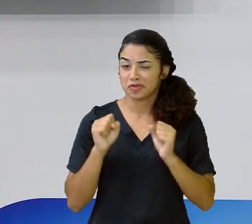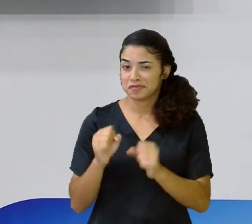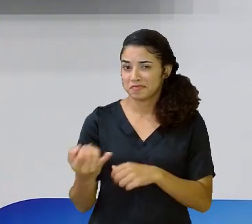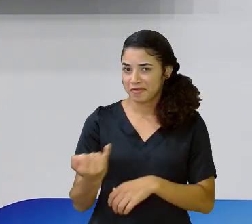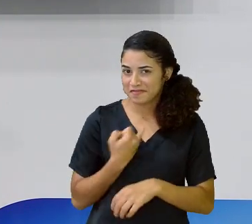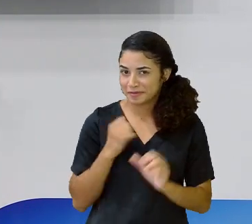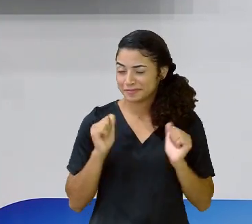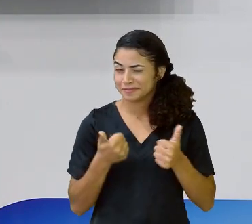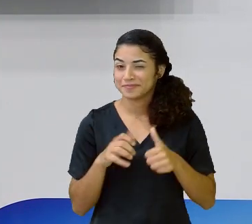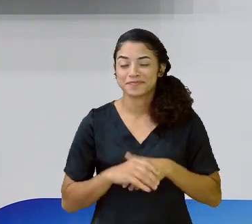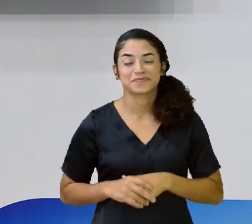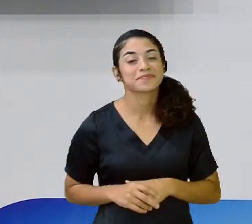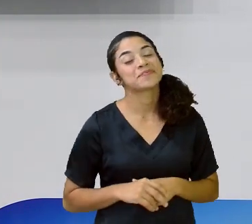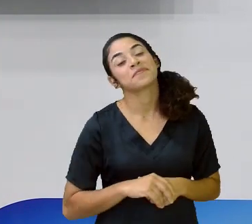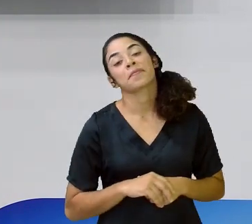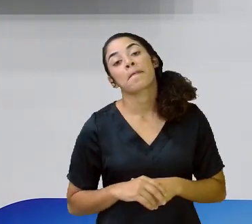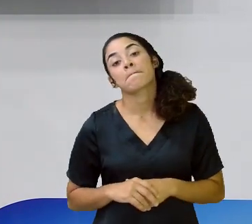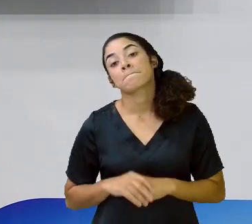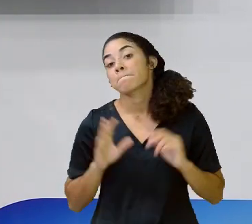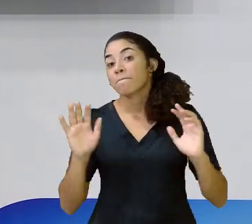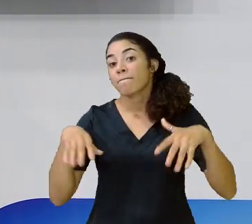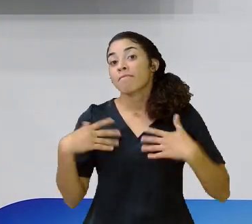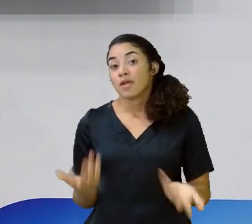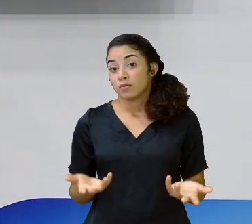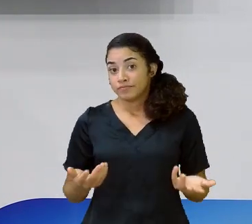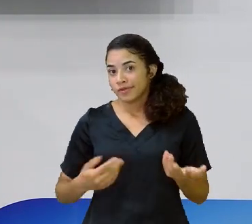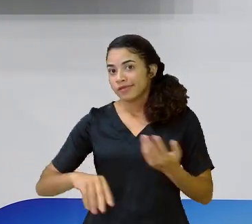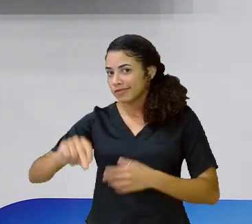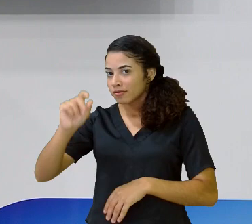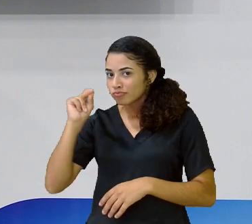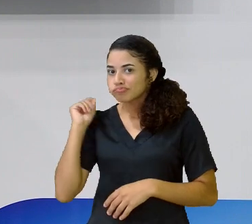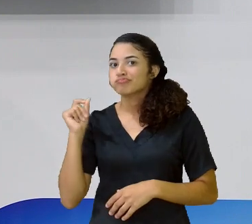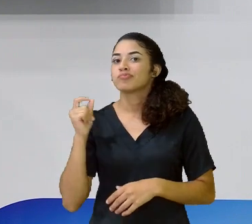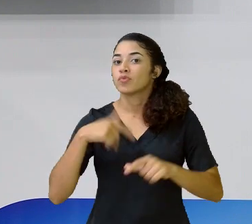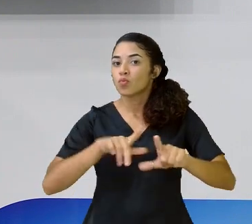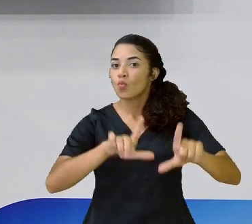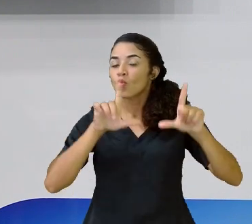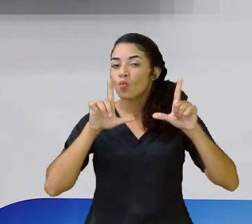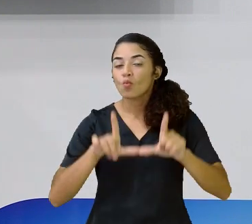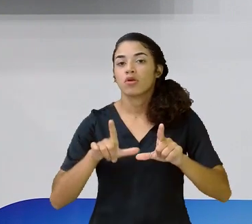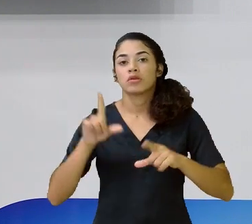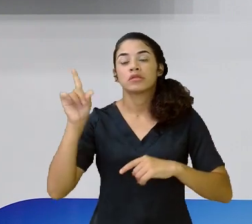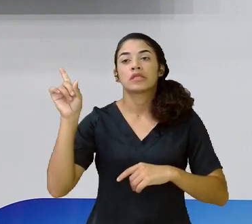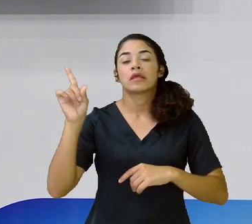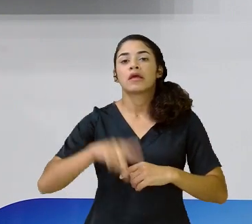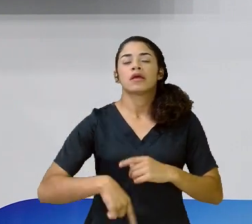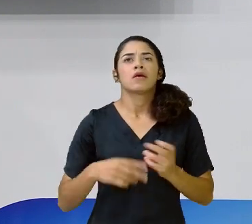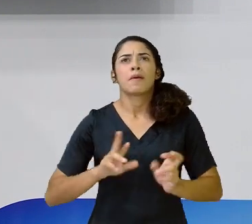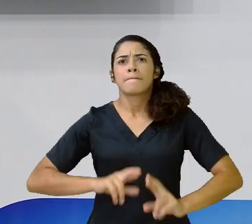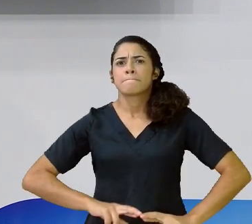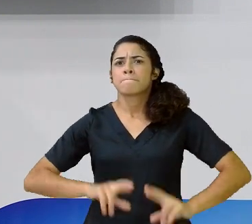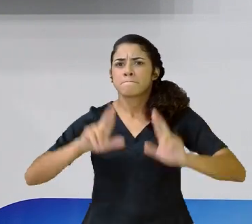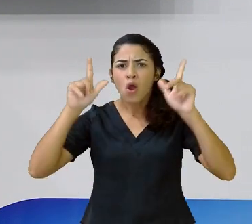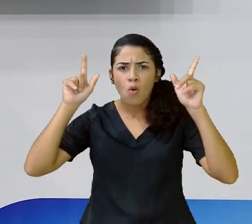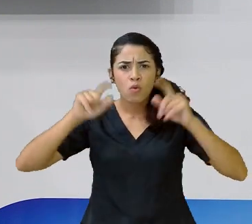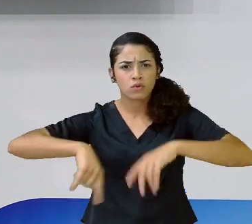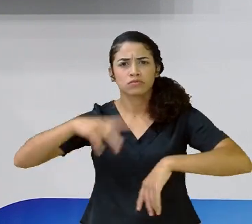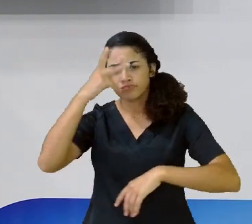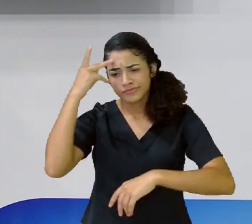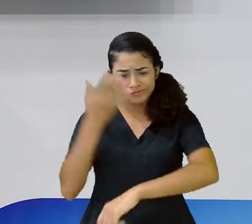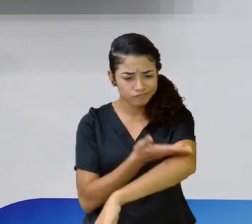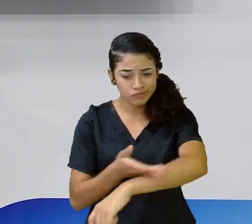que vocês acham. Então, para aquela época, um quadro desse era um quadro muito diferente do que as pessoas